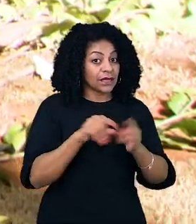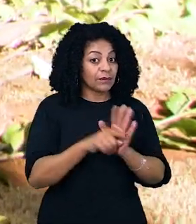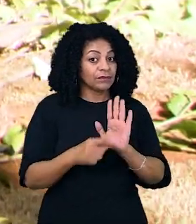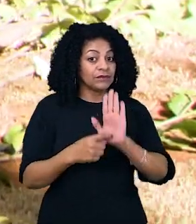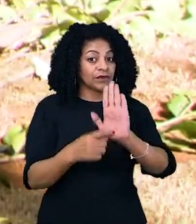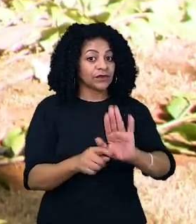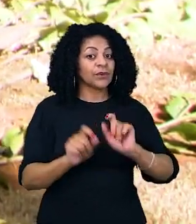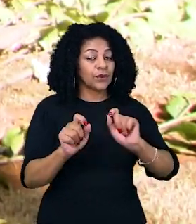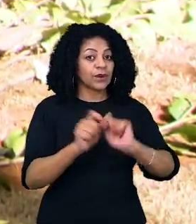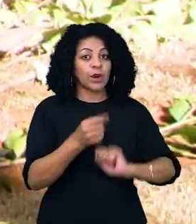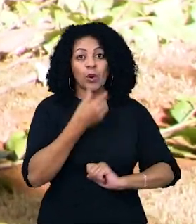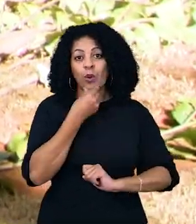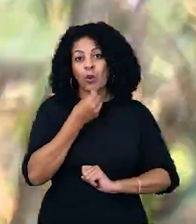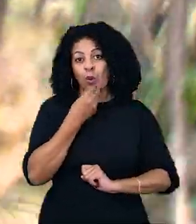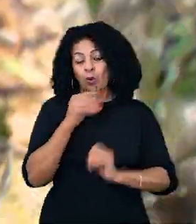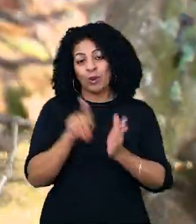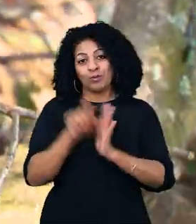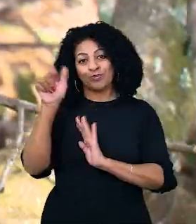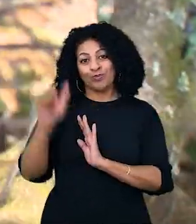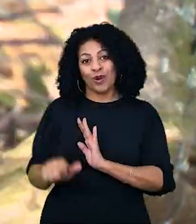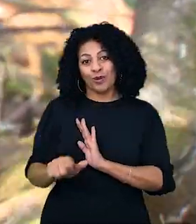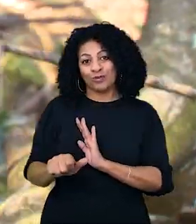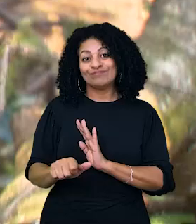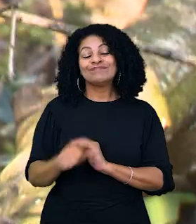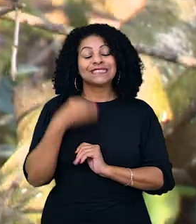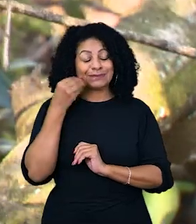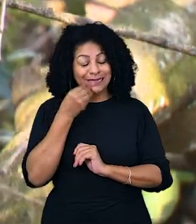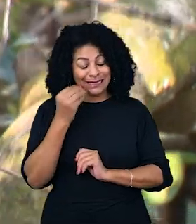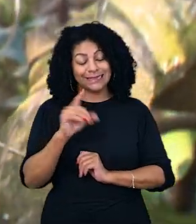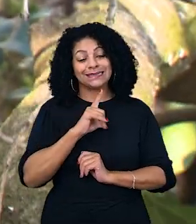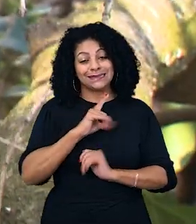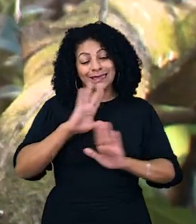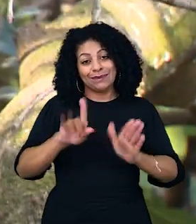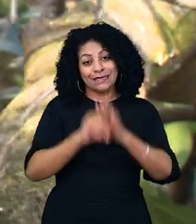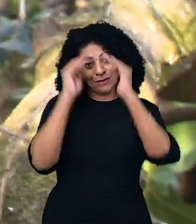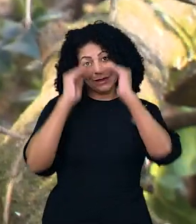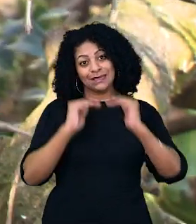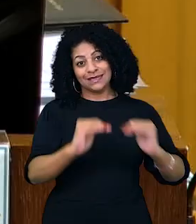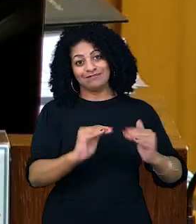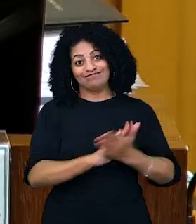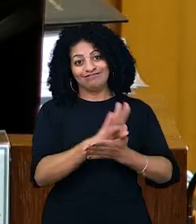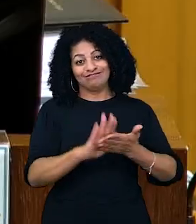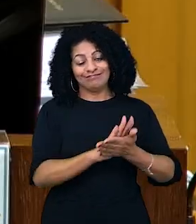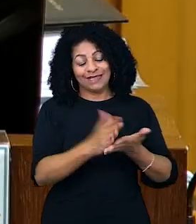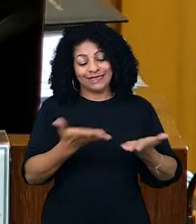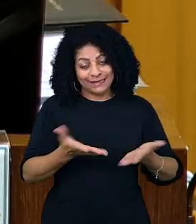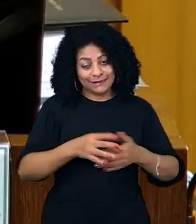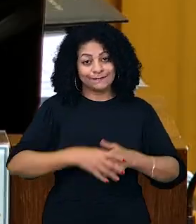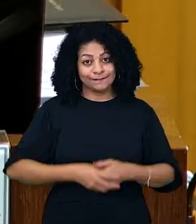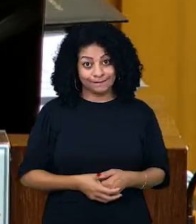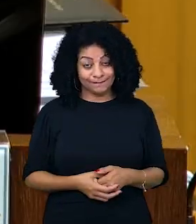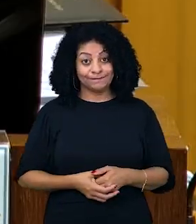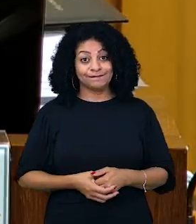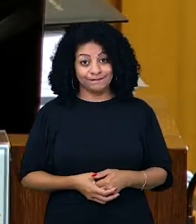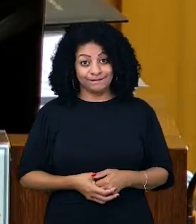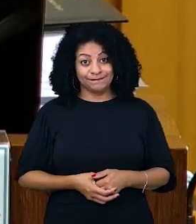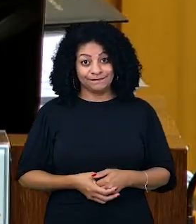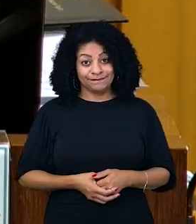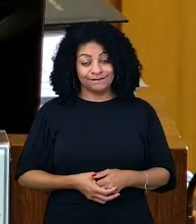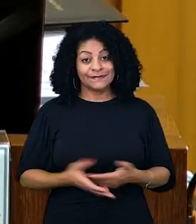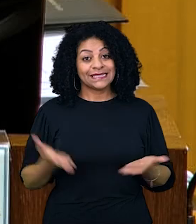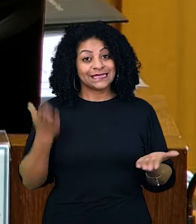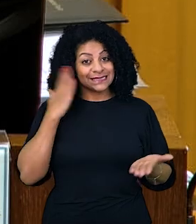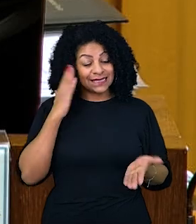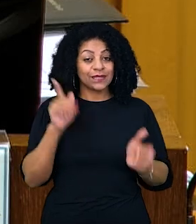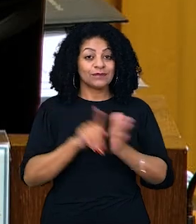ficou demonstrado que o operador, embora experiente, agiu com negligência. A circunstância distinta principal